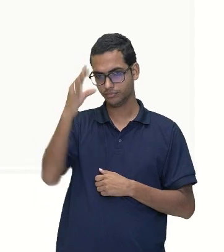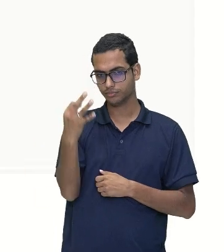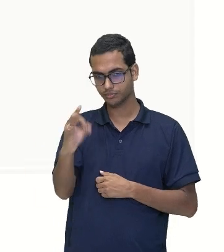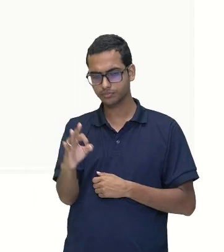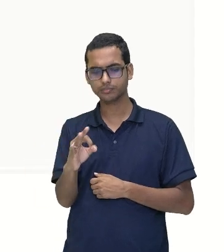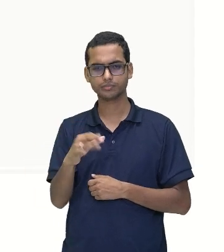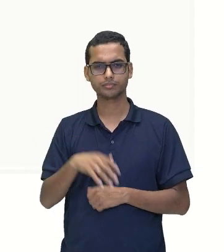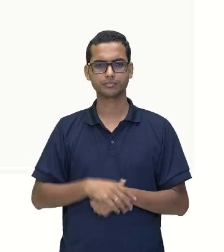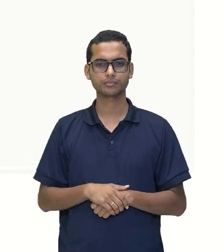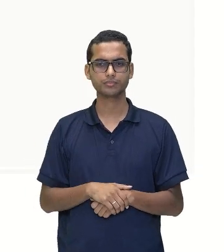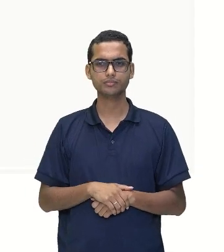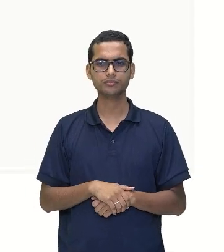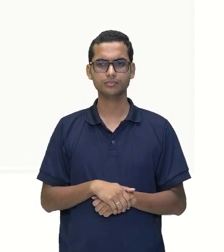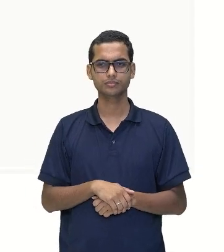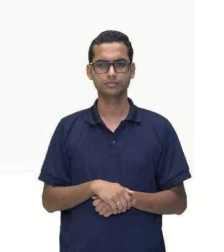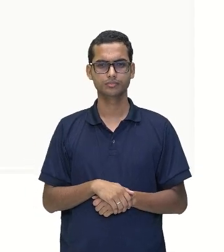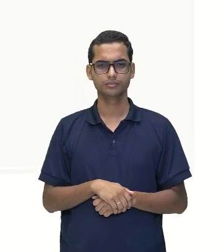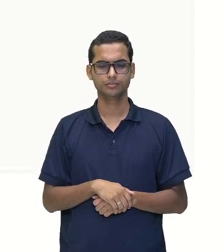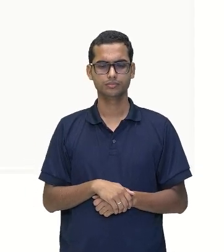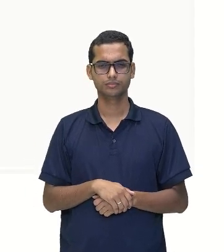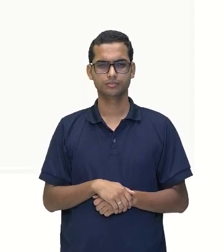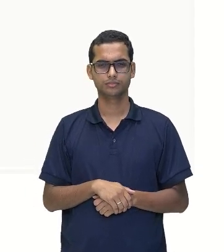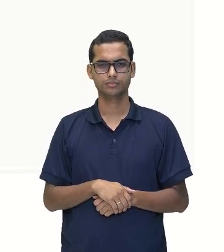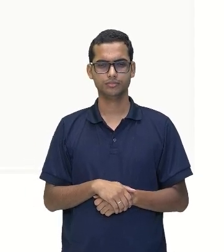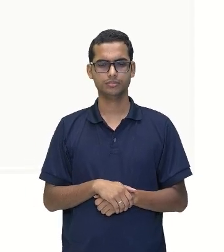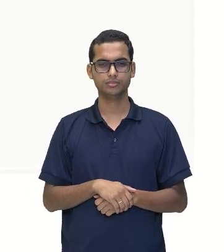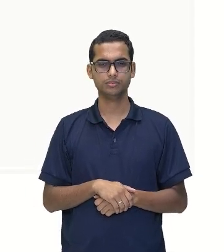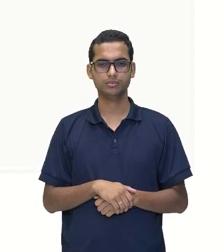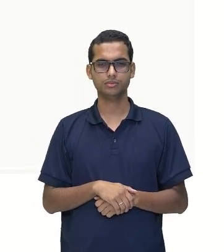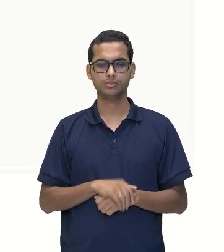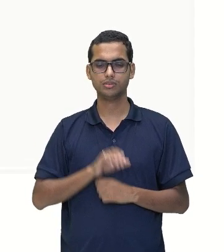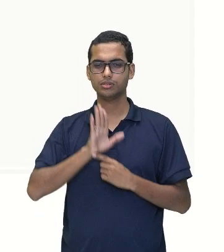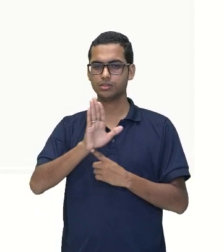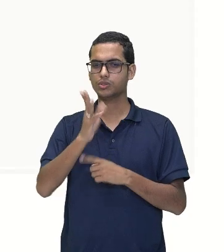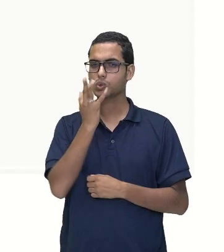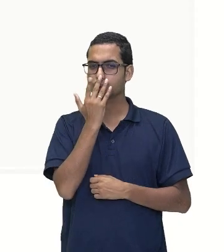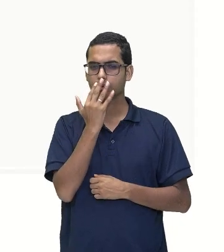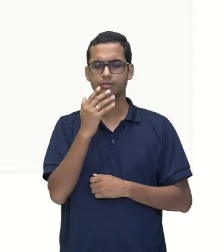tá? Que é essa daqui. Deixa eu colocar de preto mesmo.